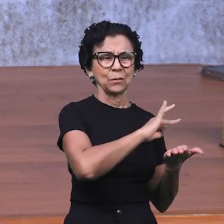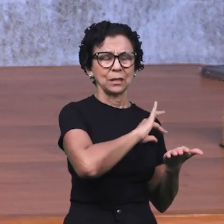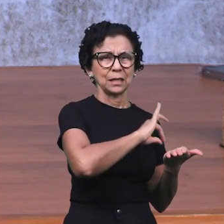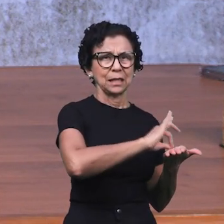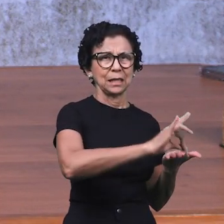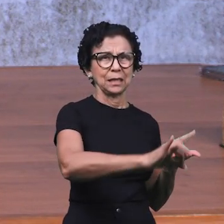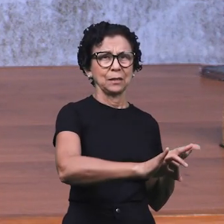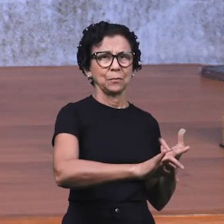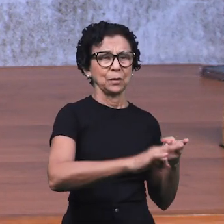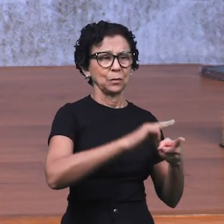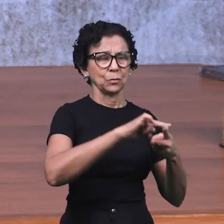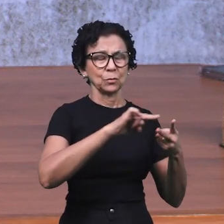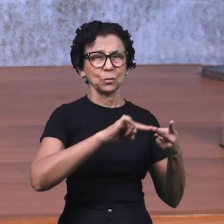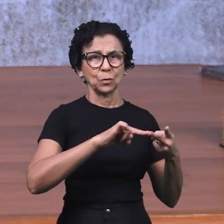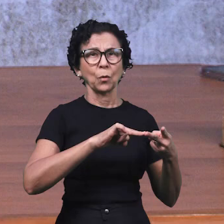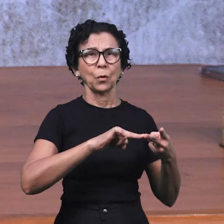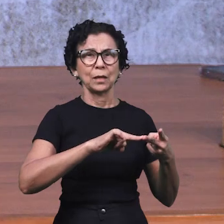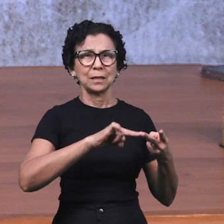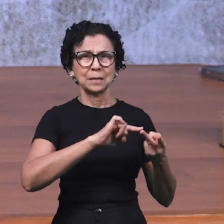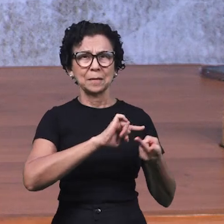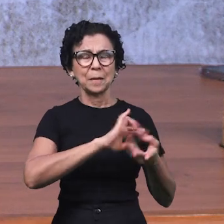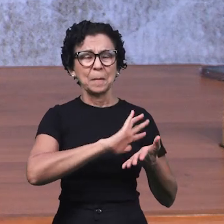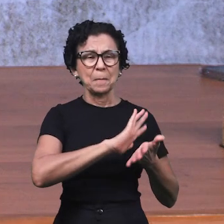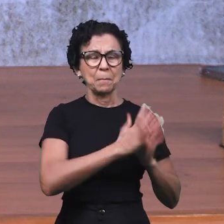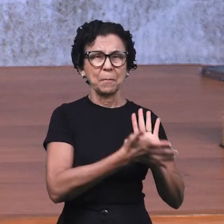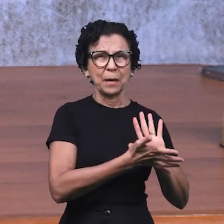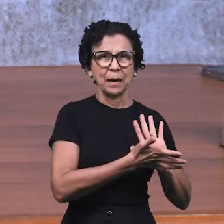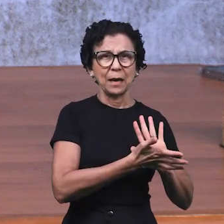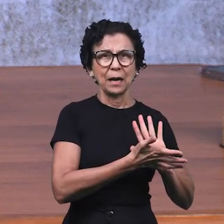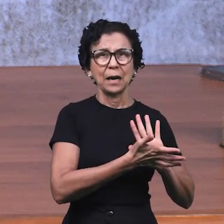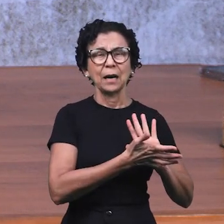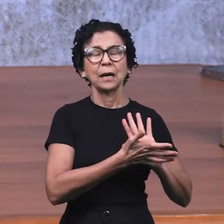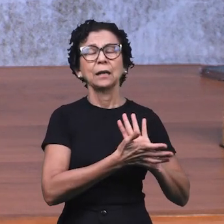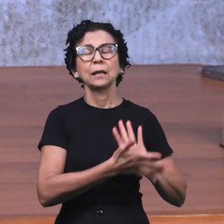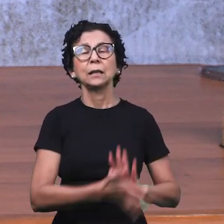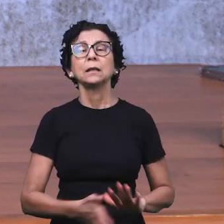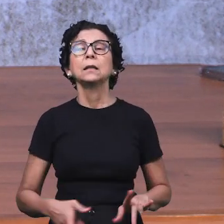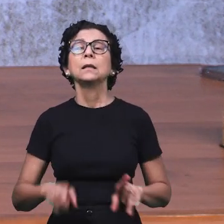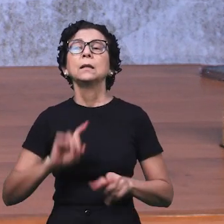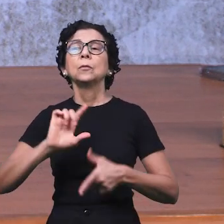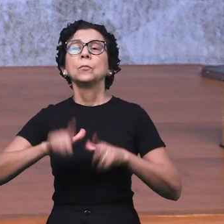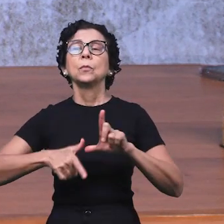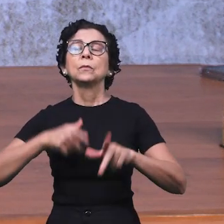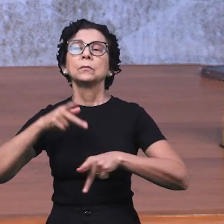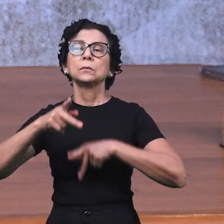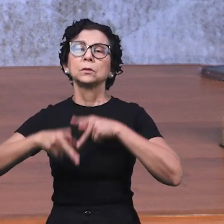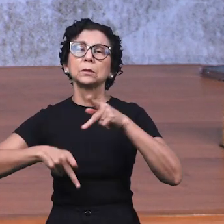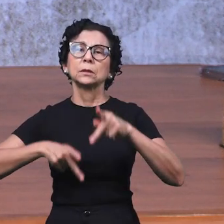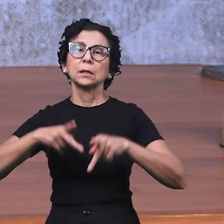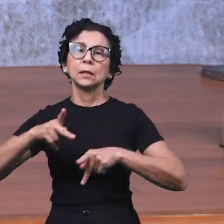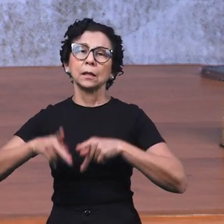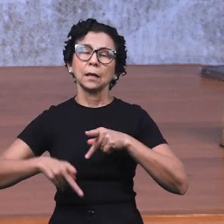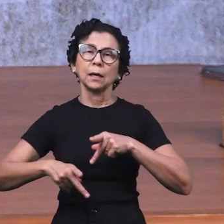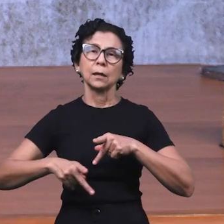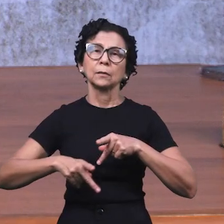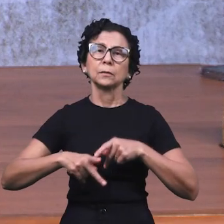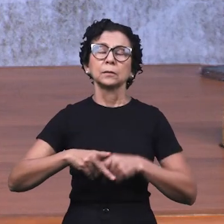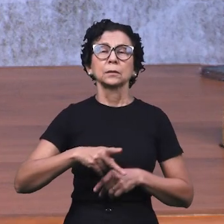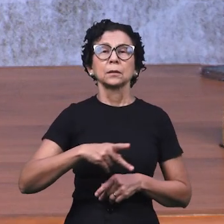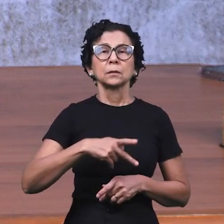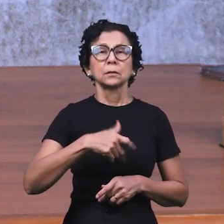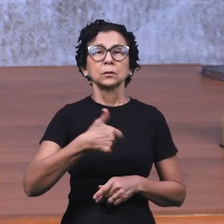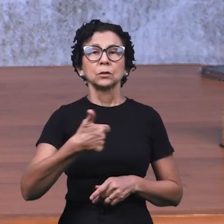Naquele mesmo ano oprimiram e vexaram aos filhos de Israel. 18 anos oprimiram